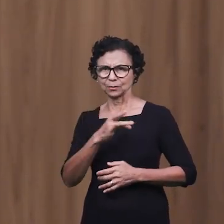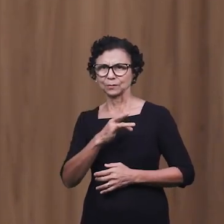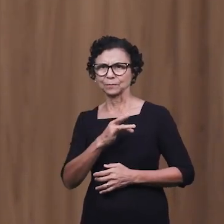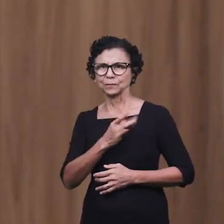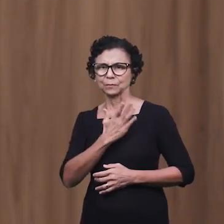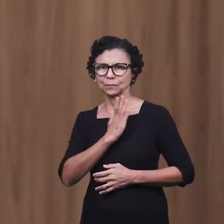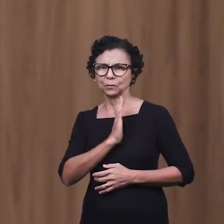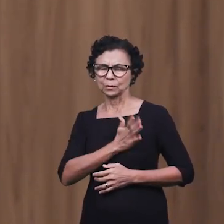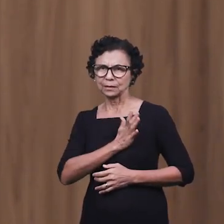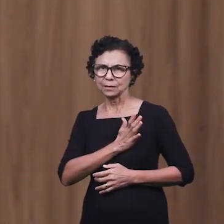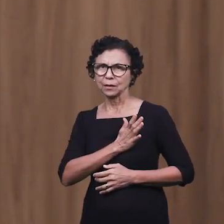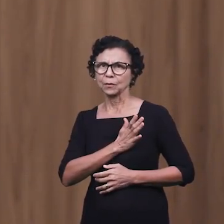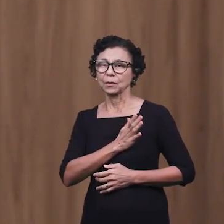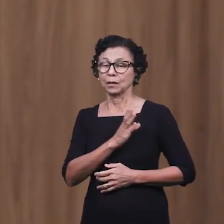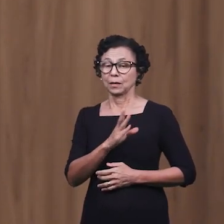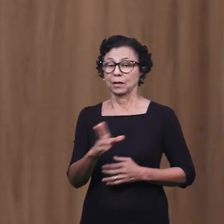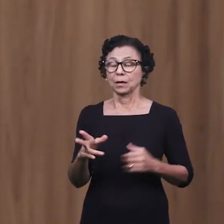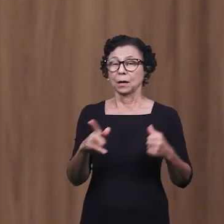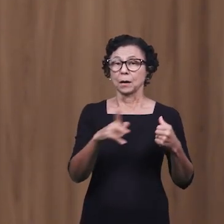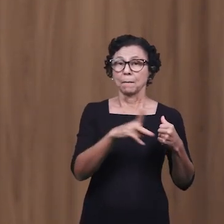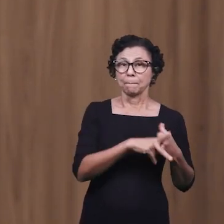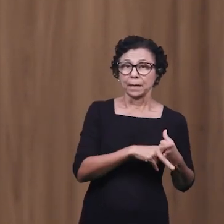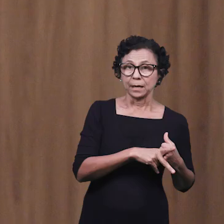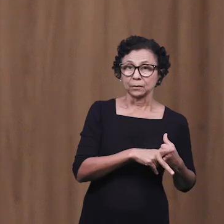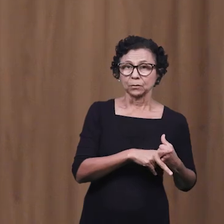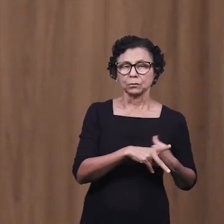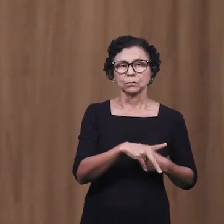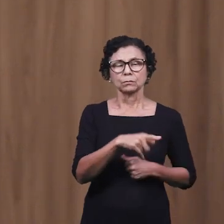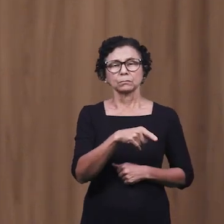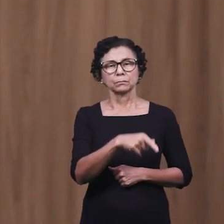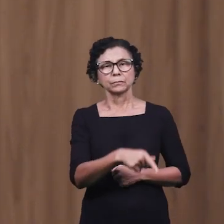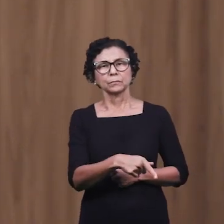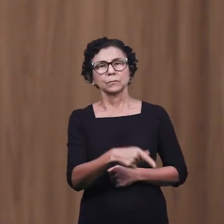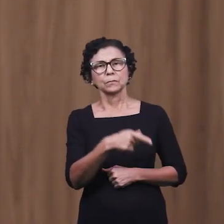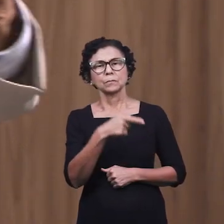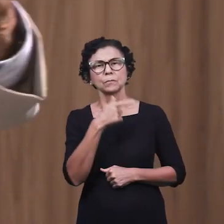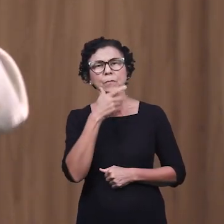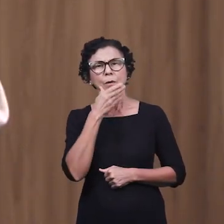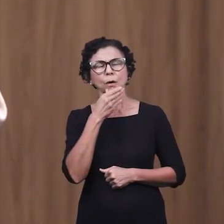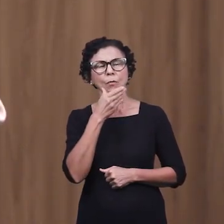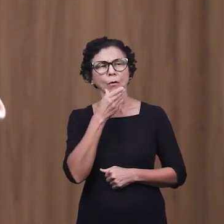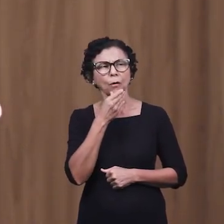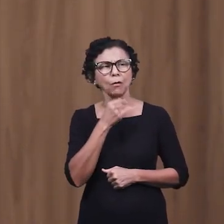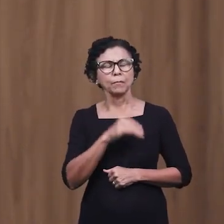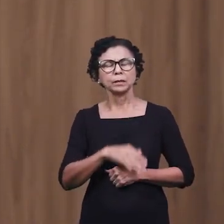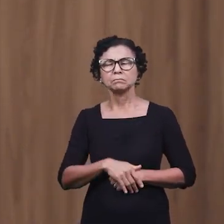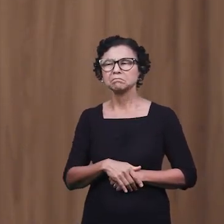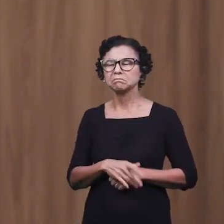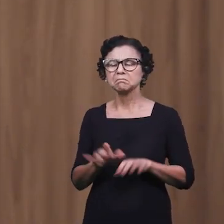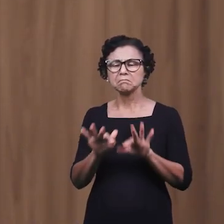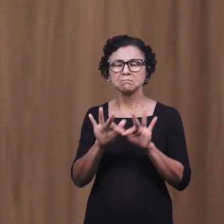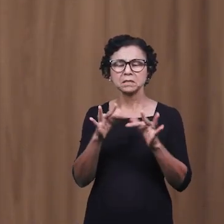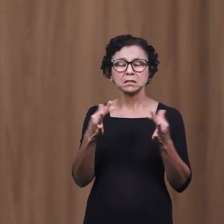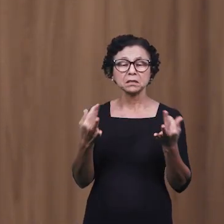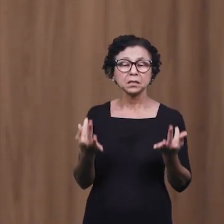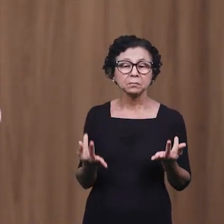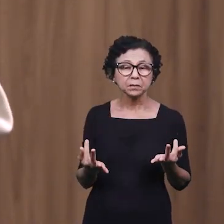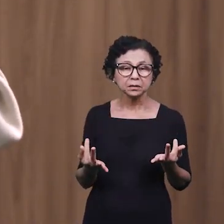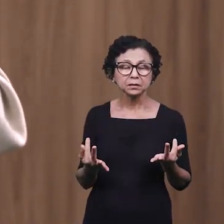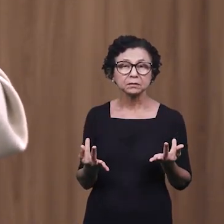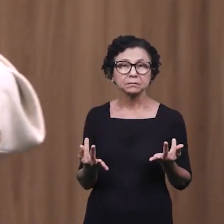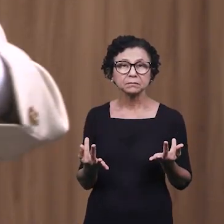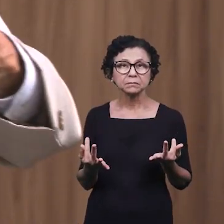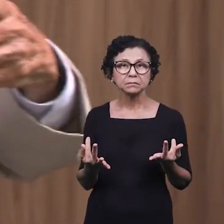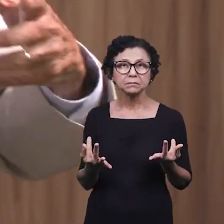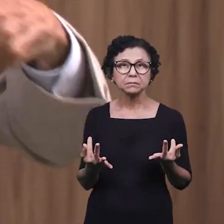problemático, pescador, né? Homem indouto, e foi. E interessante, podia ser Paulo, o senhor Paulo veio